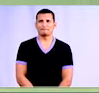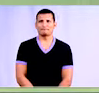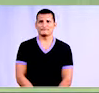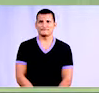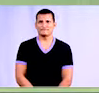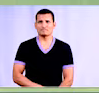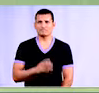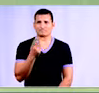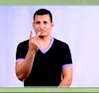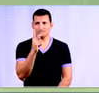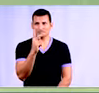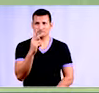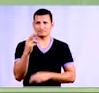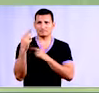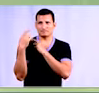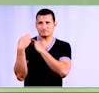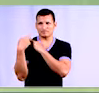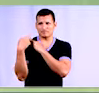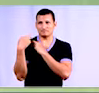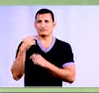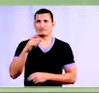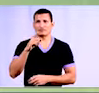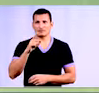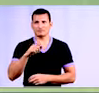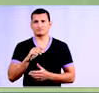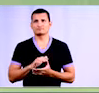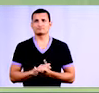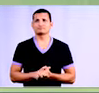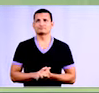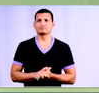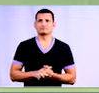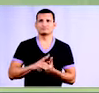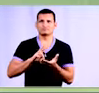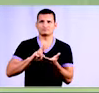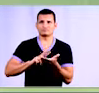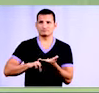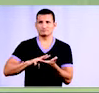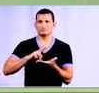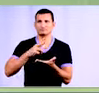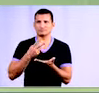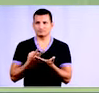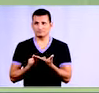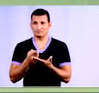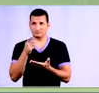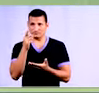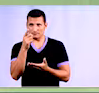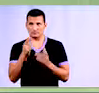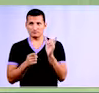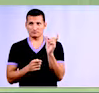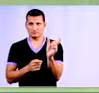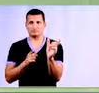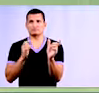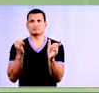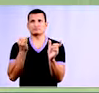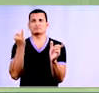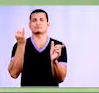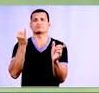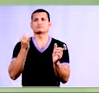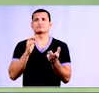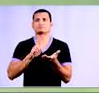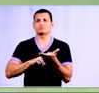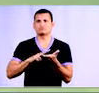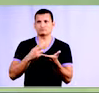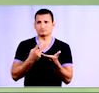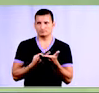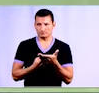Sua função é, como o professor falou, traduzir. Esse termo é muito importante que seja utilizado. Traduzir